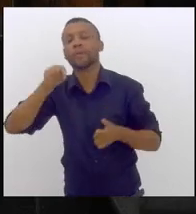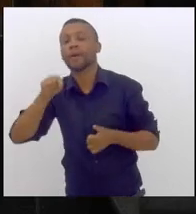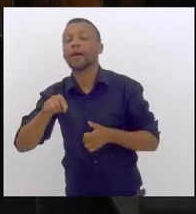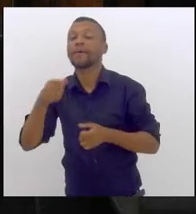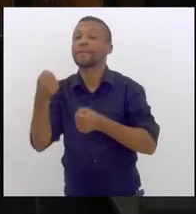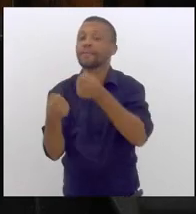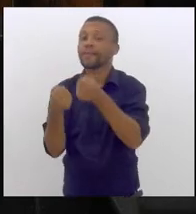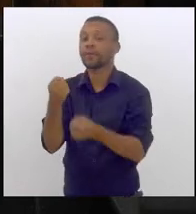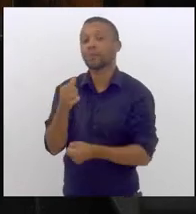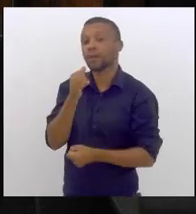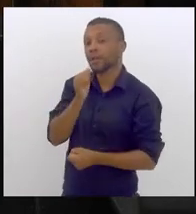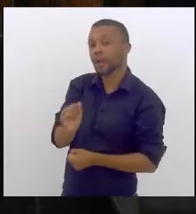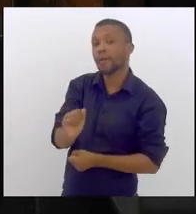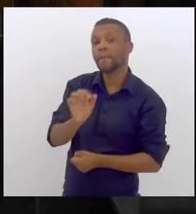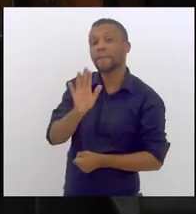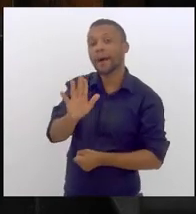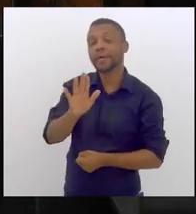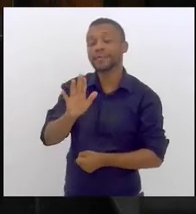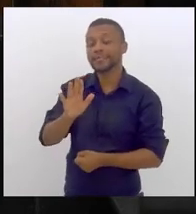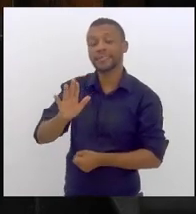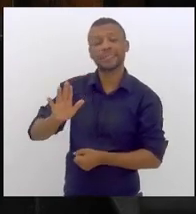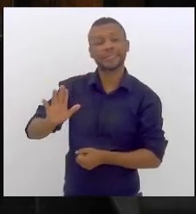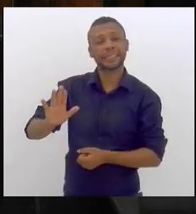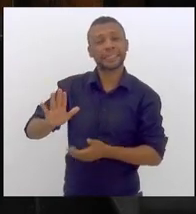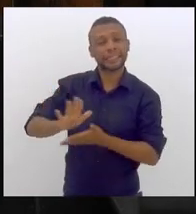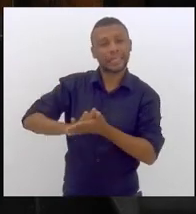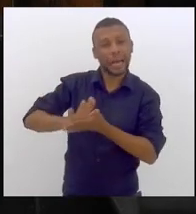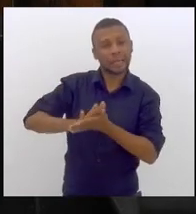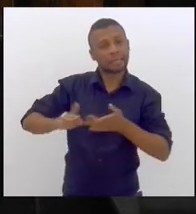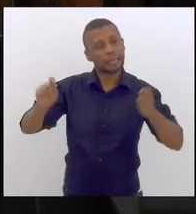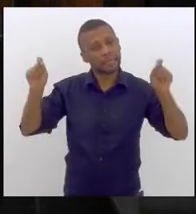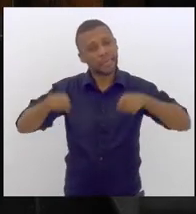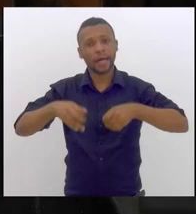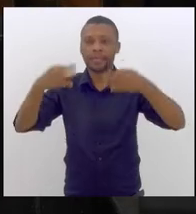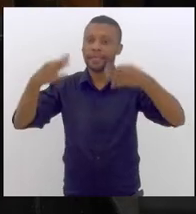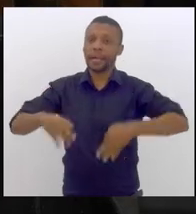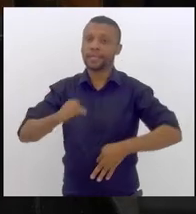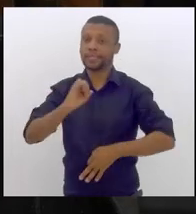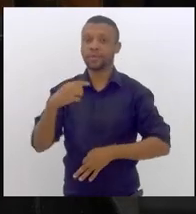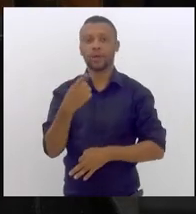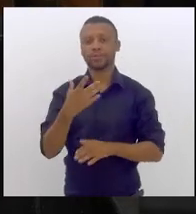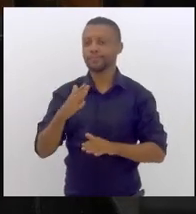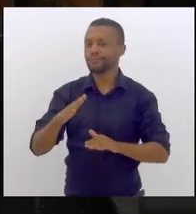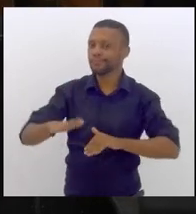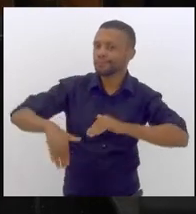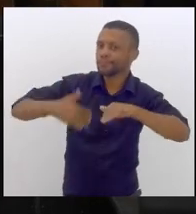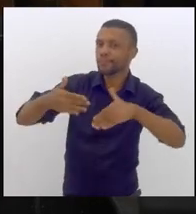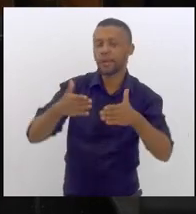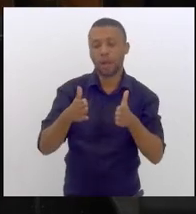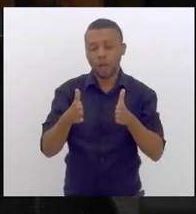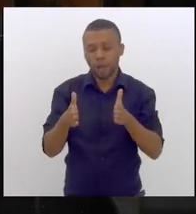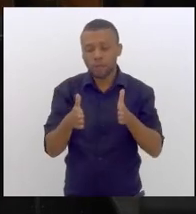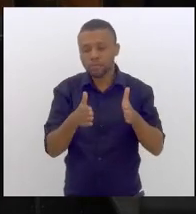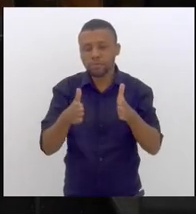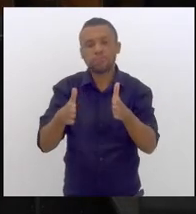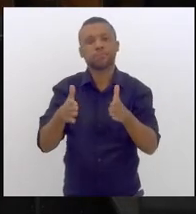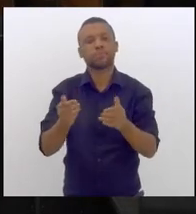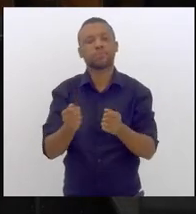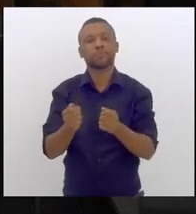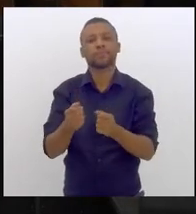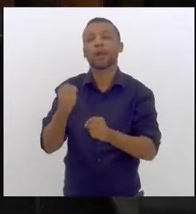mas nada disso vai dar certo se a gente não desenvolver as ferrovias, se a gente não desenvolver o